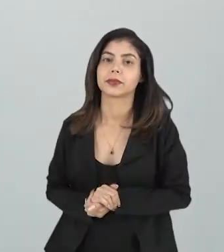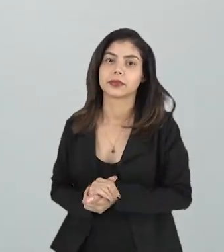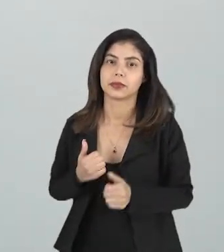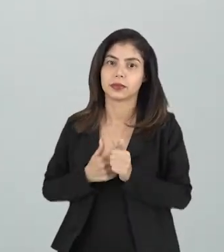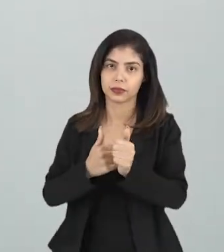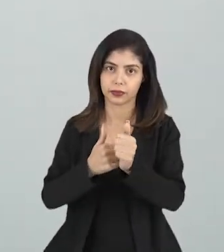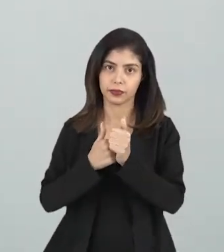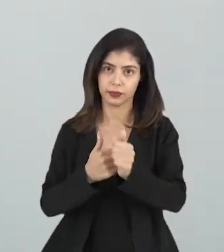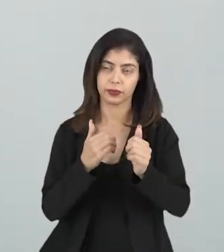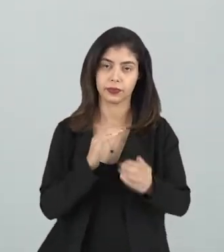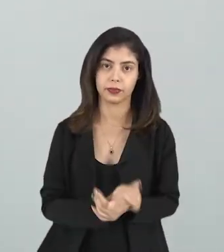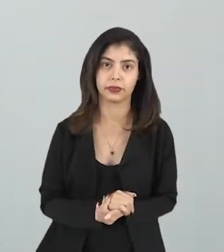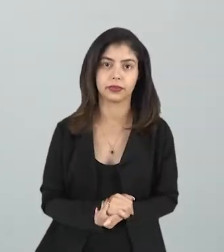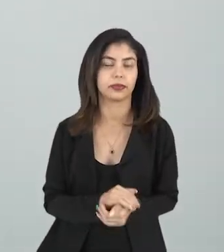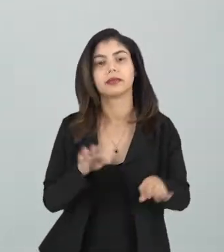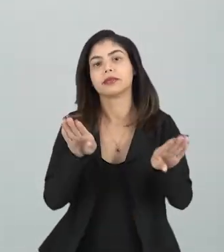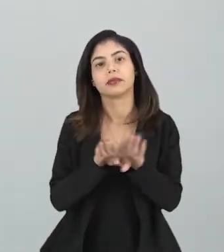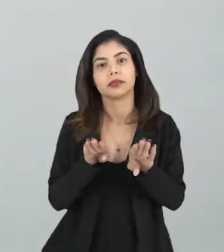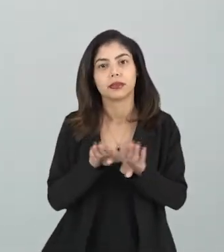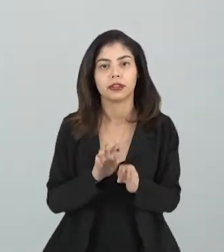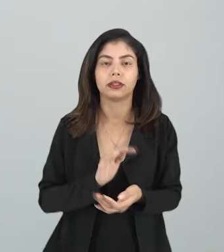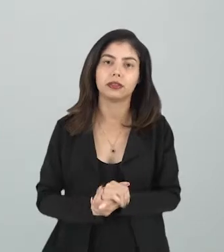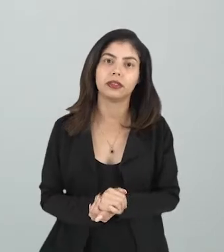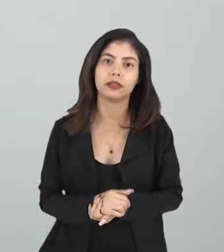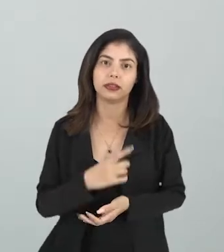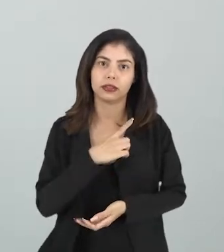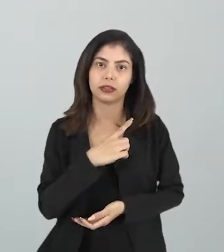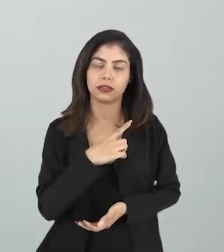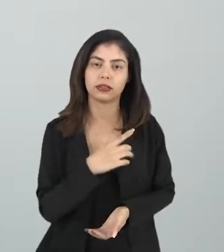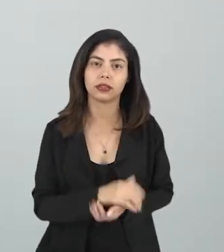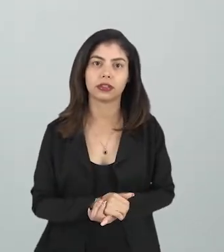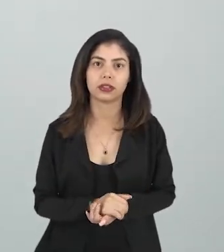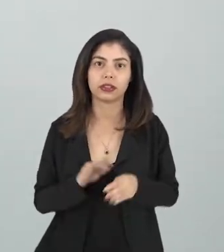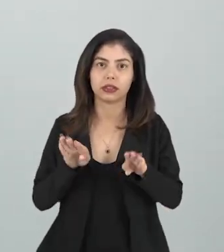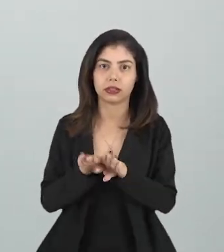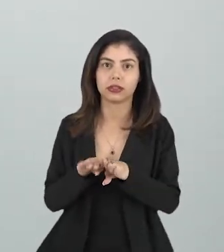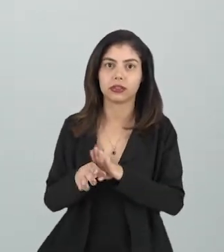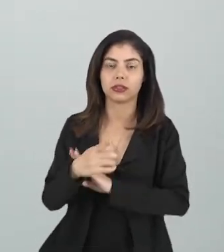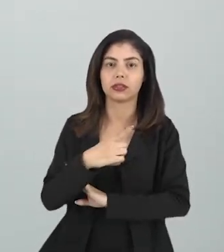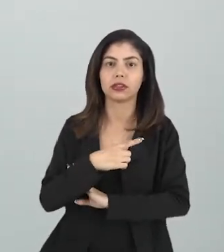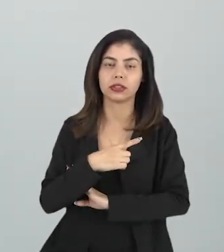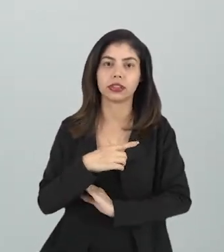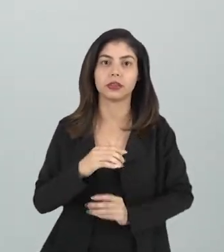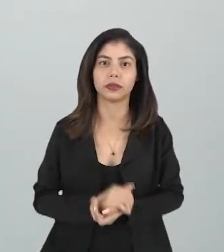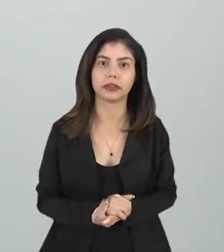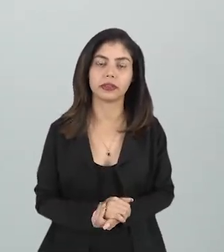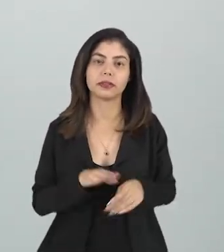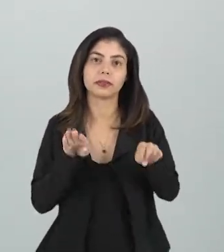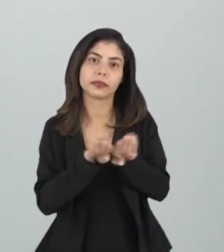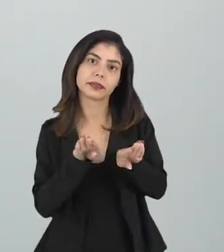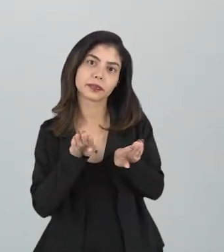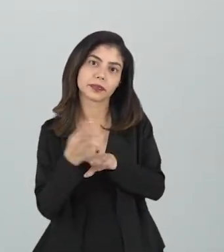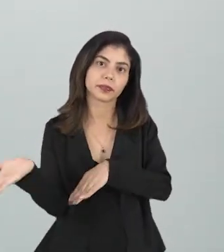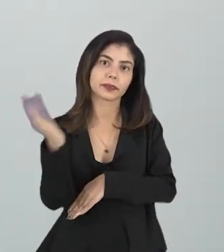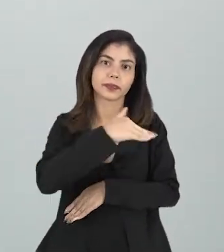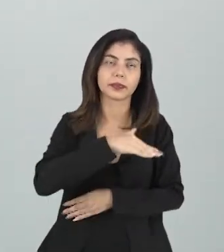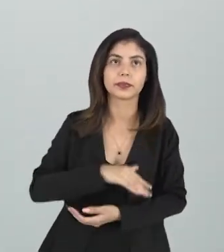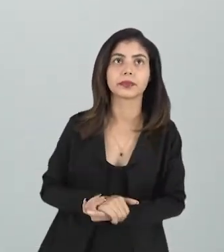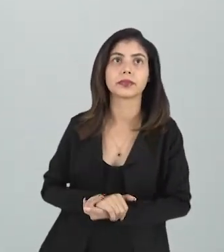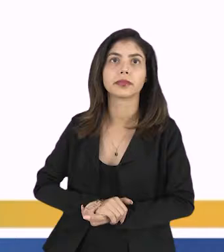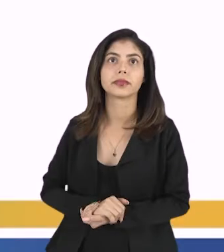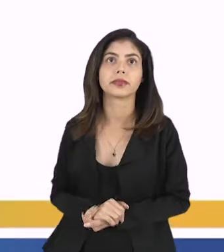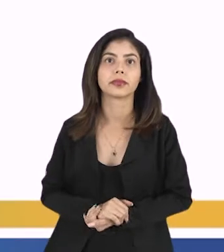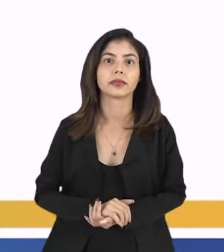aquele acompanhamento didático e a gente esteja dentro do raciocínio lógico, tá bom, gente? Vamos lá, eu vou compartilhar